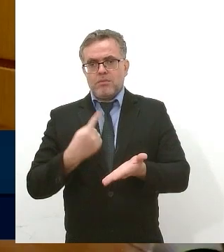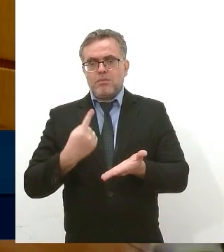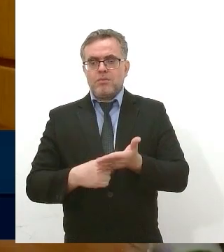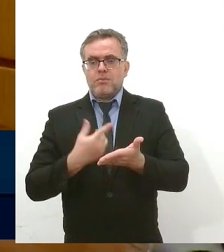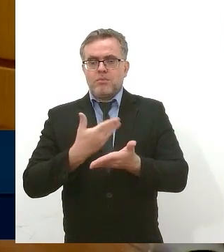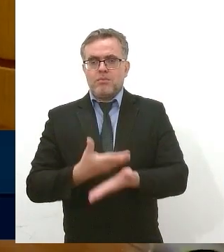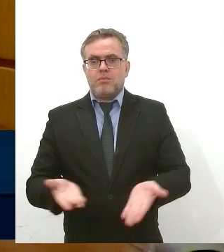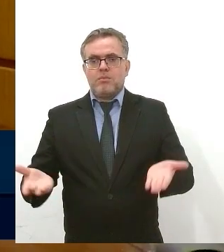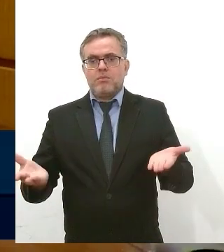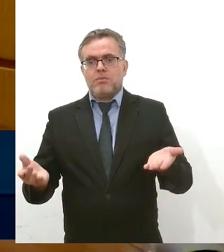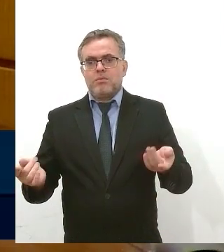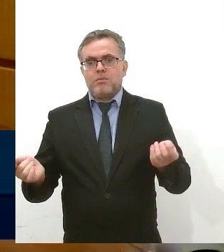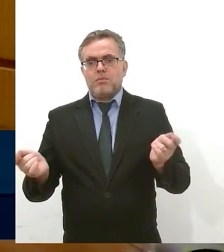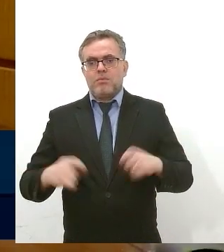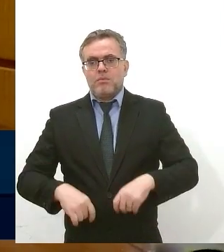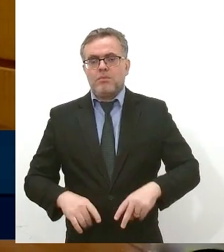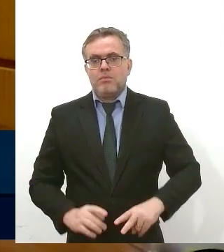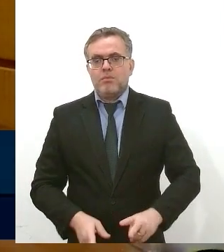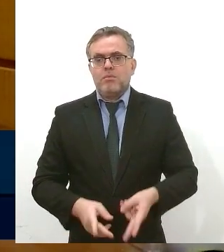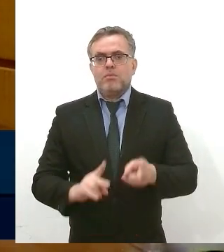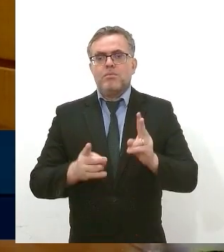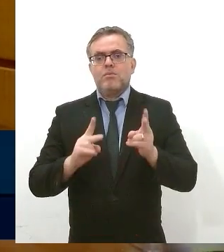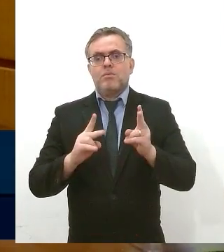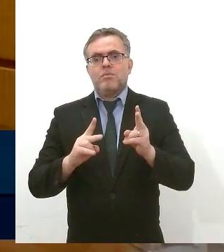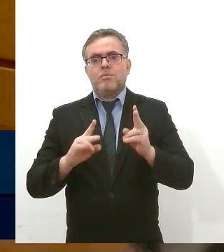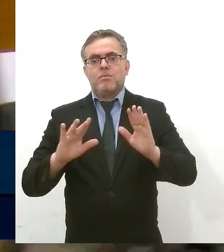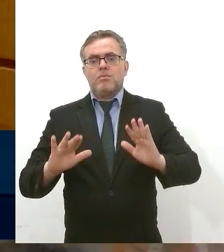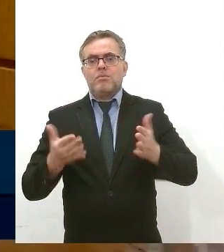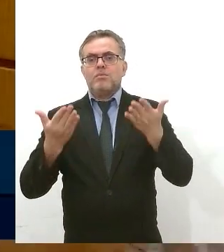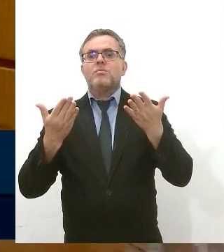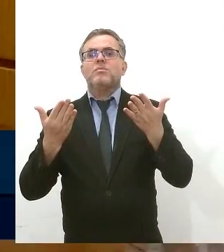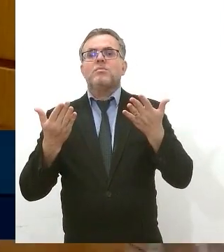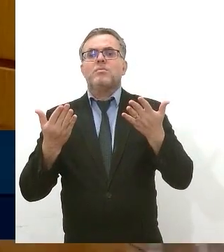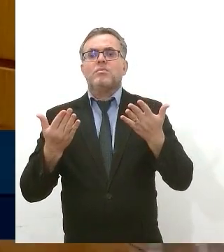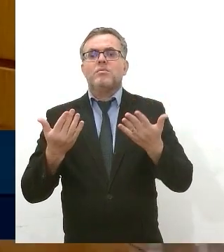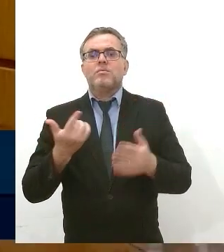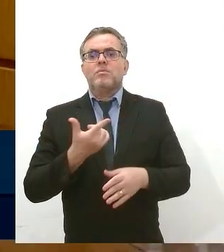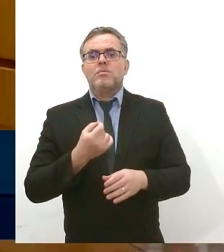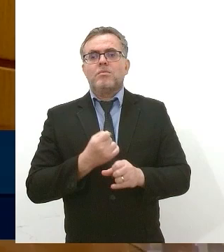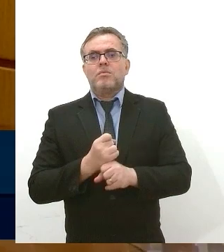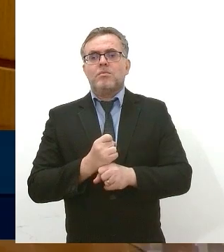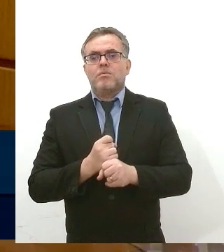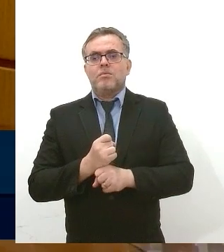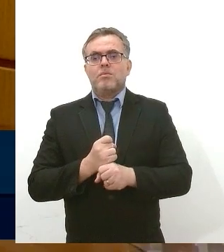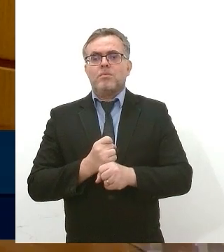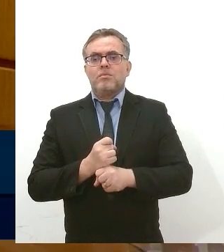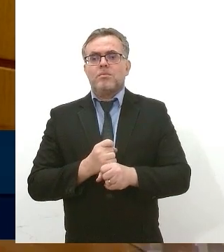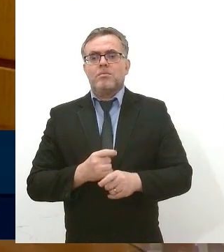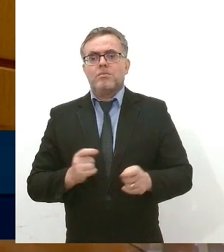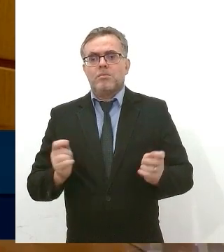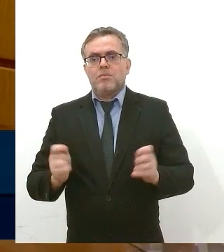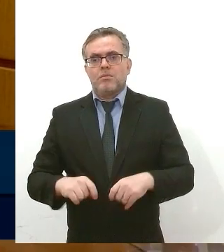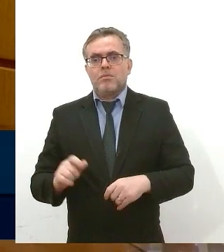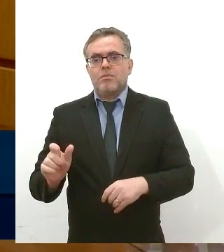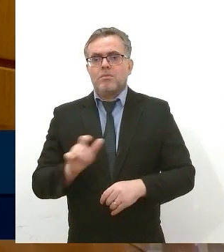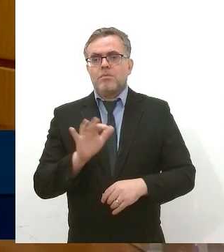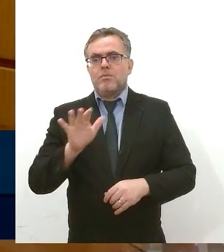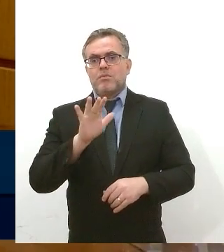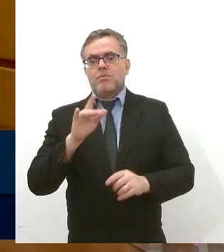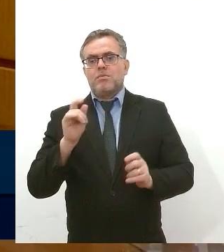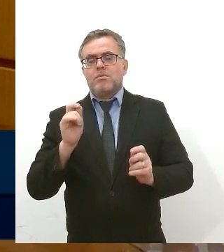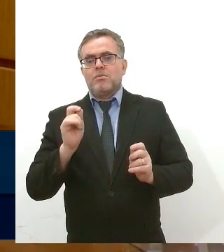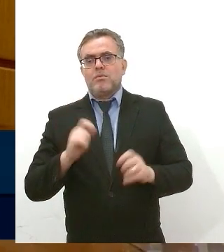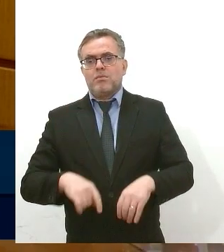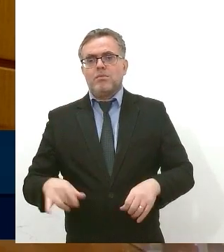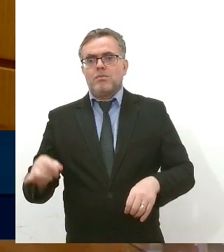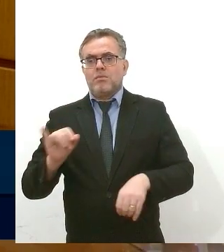fazer uma comemoração dos 20 anos da nossa querida Lagarto, capital do interior. Que Deus nos